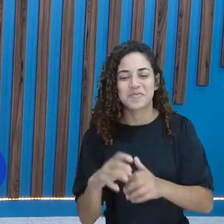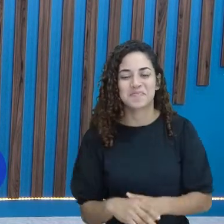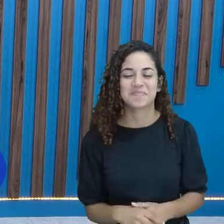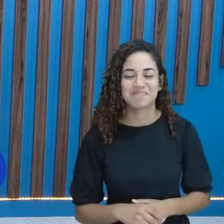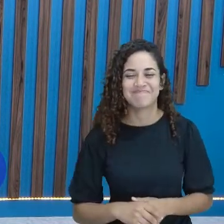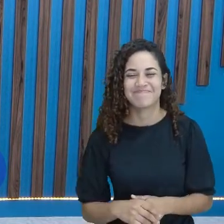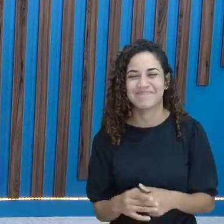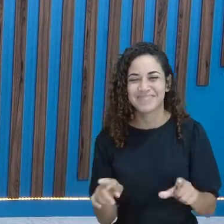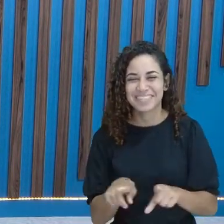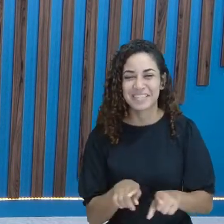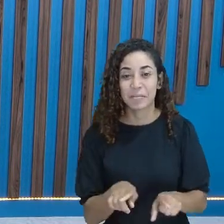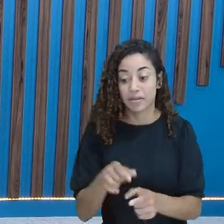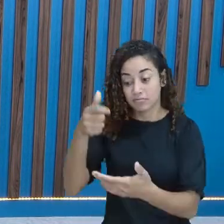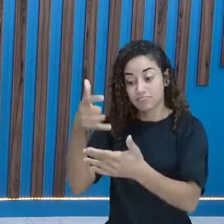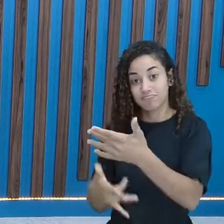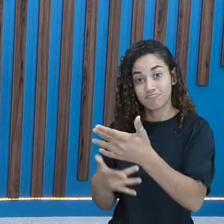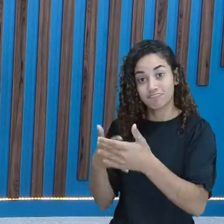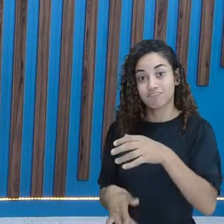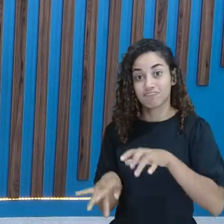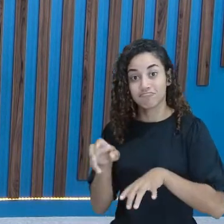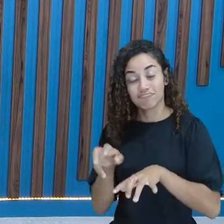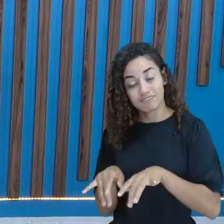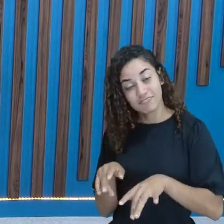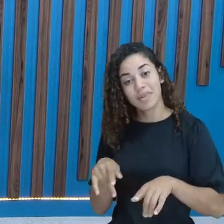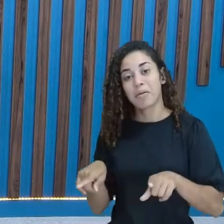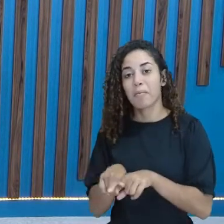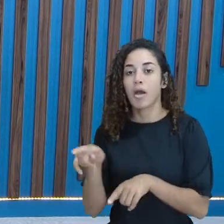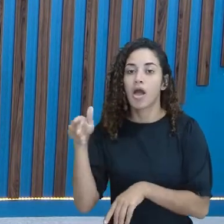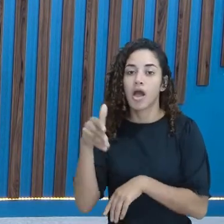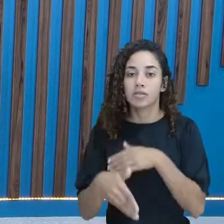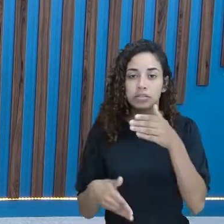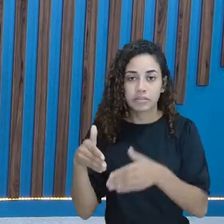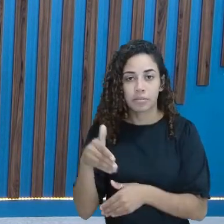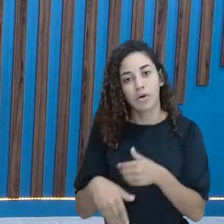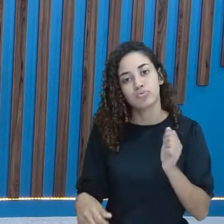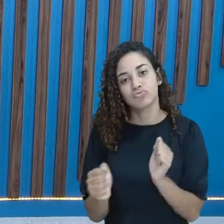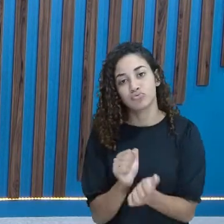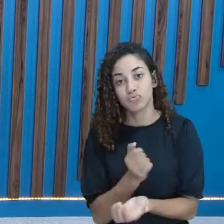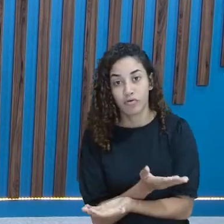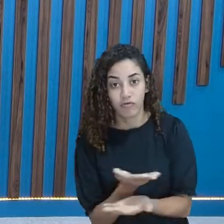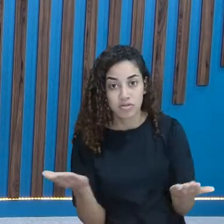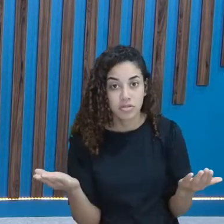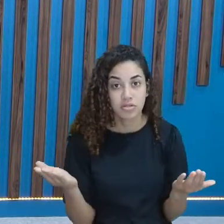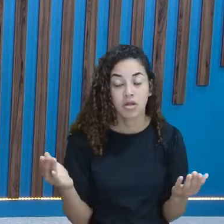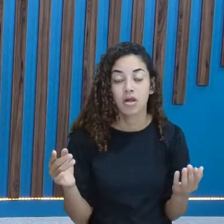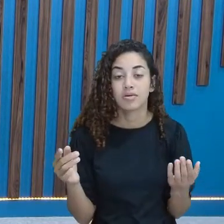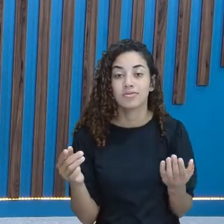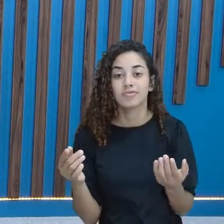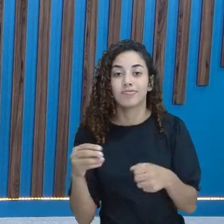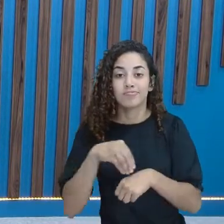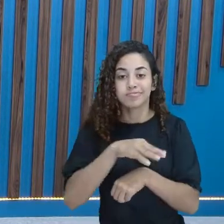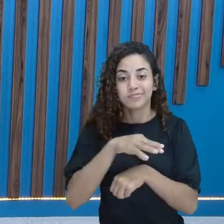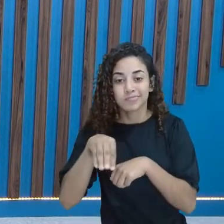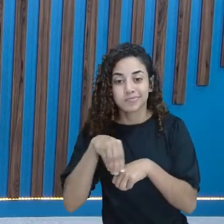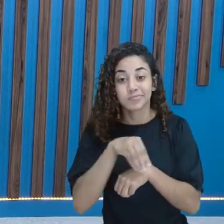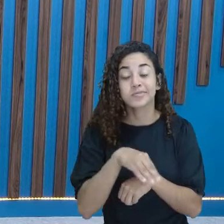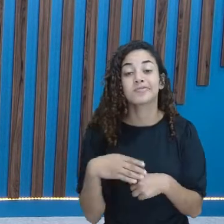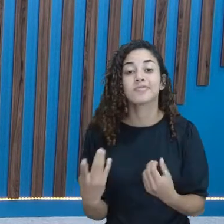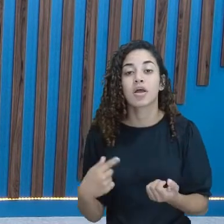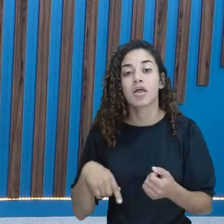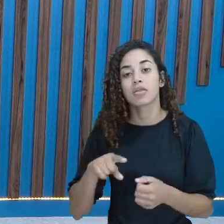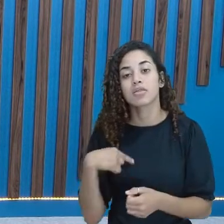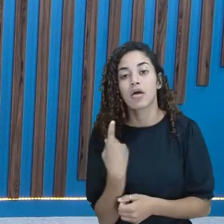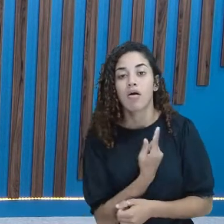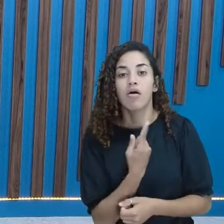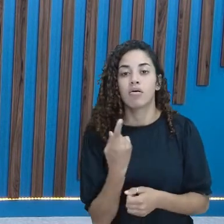E também no nosso chat, para participar aí com vocês, para fazer essa mediação, nós estamos com